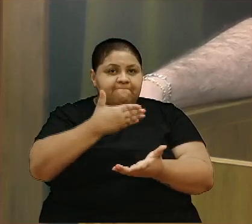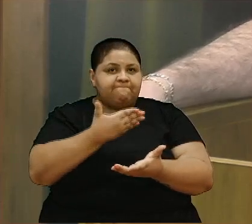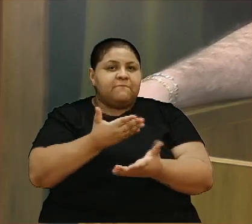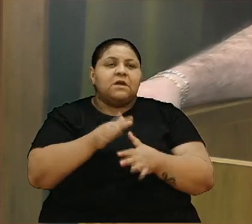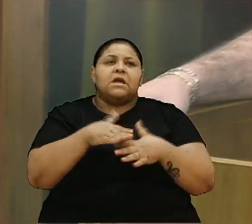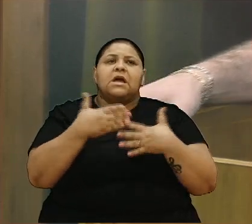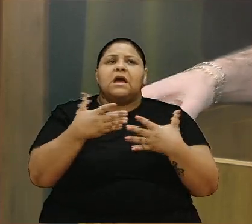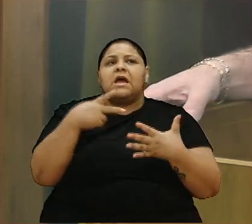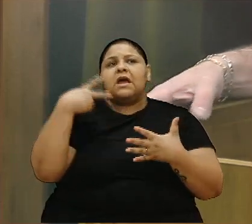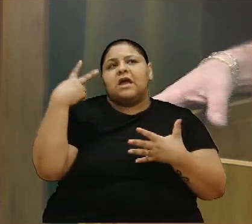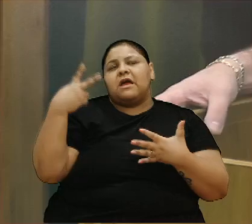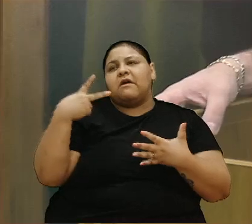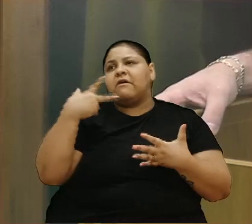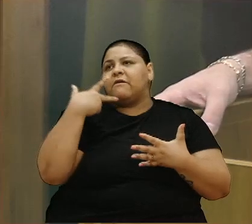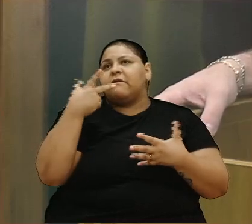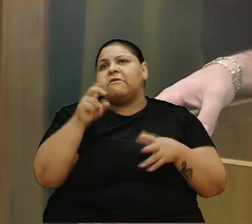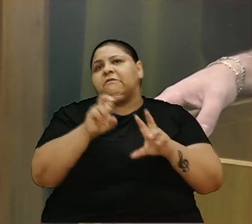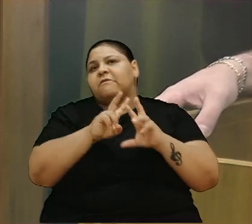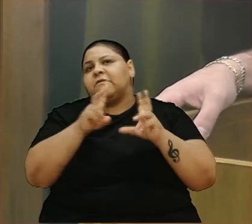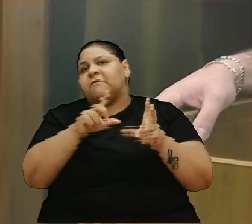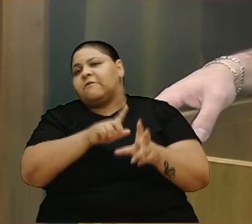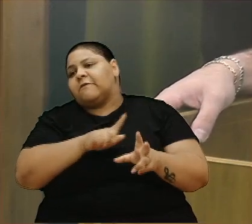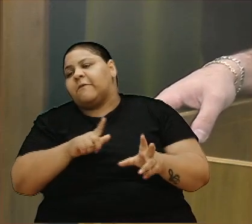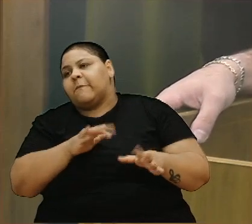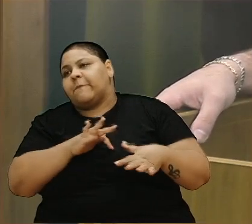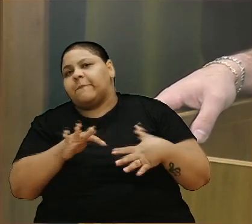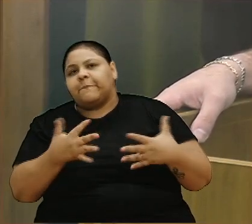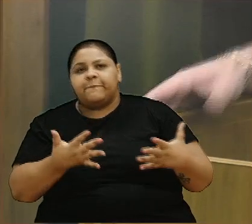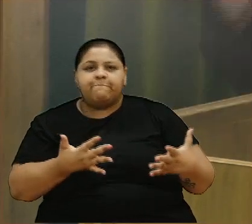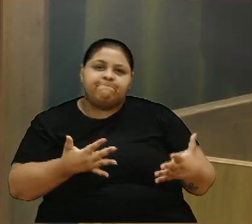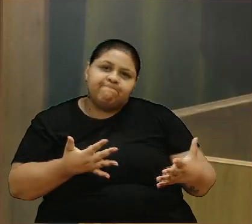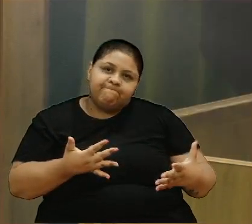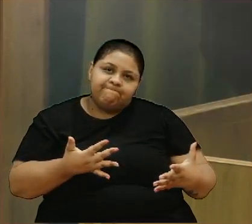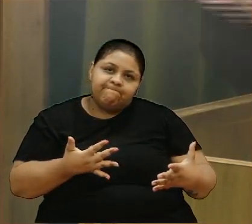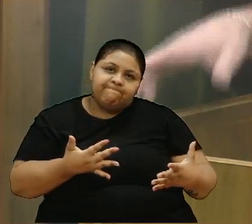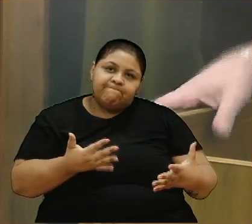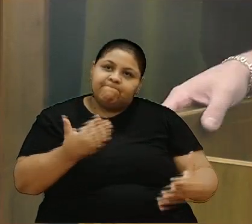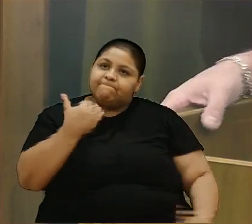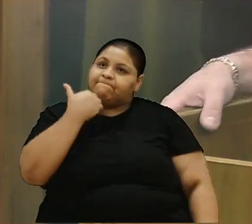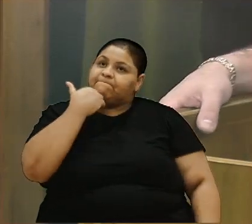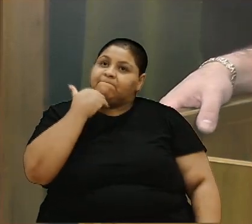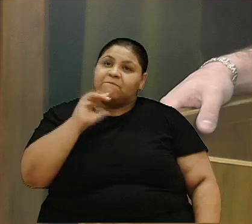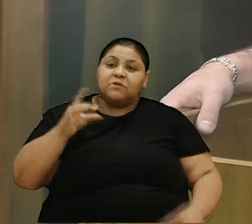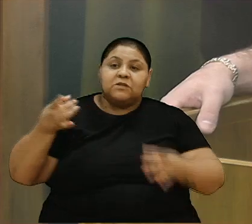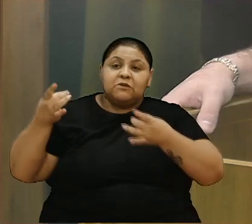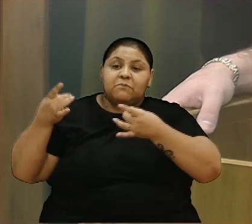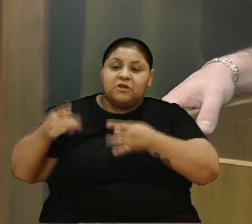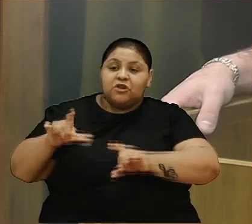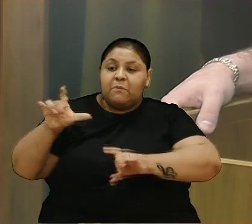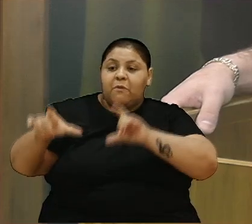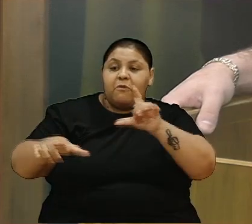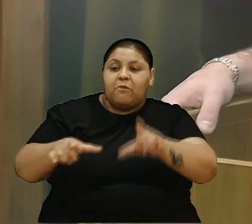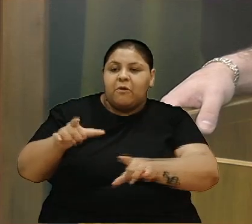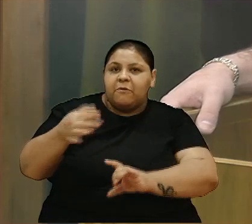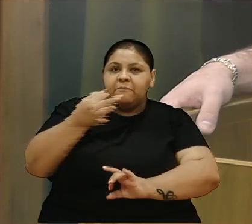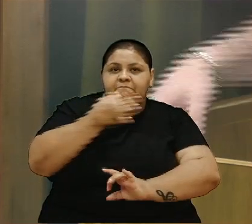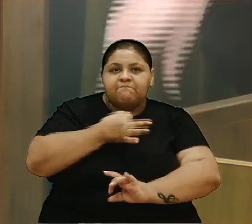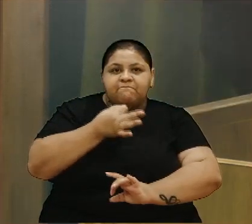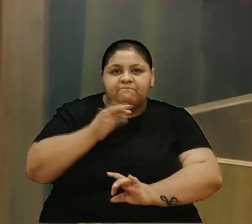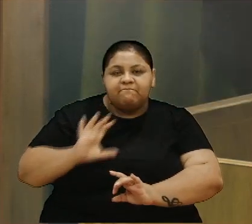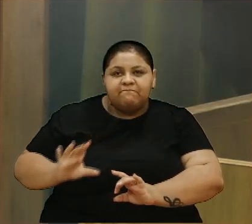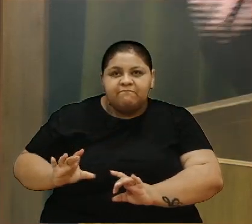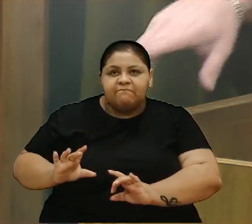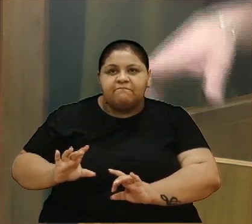Ah, mas o vereador está trazendo um tema do governo federal. Não atinge a população caxiense? Não